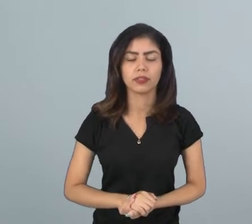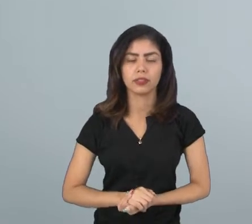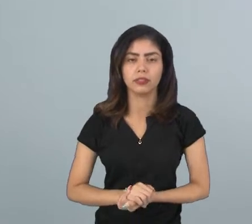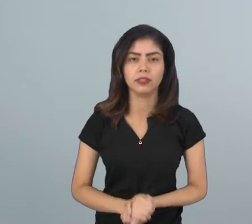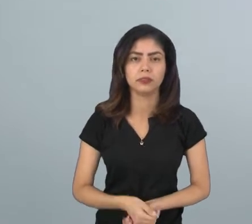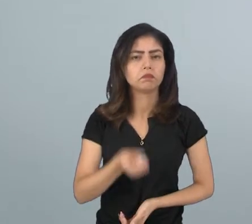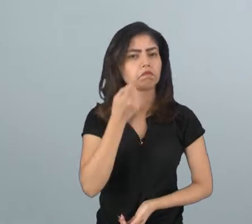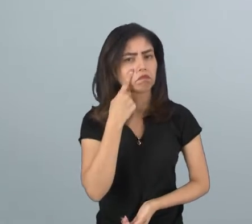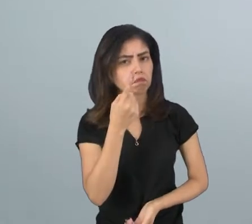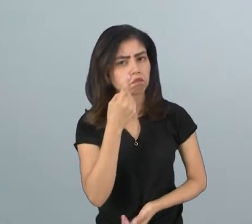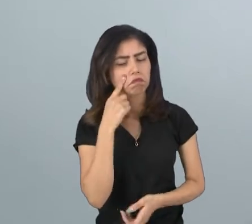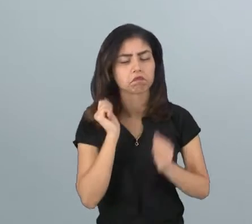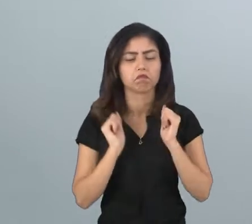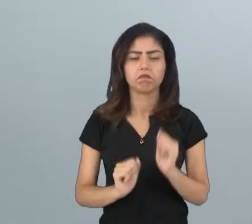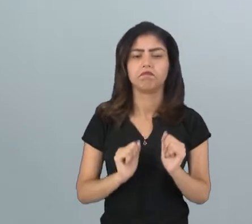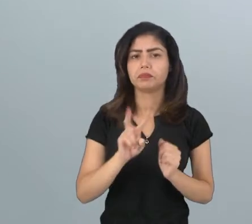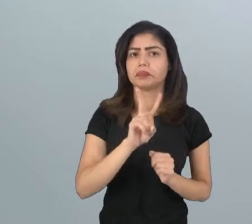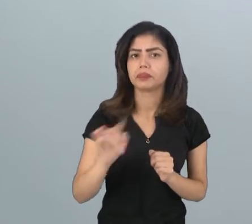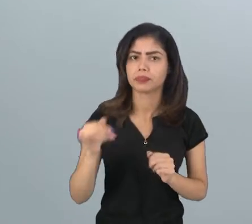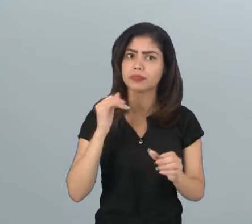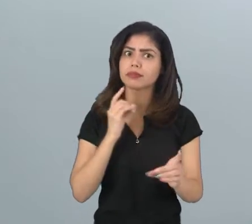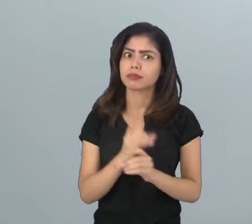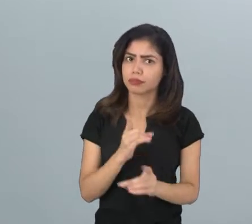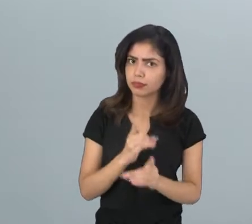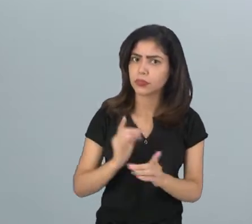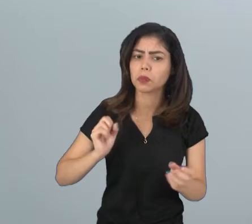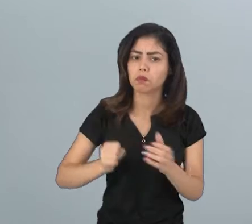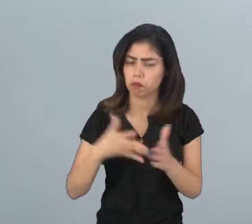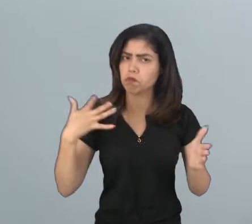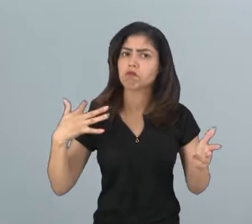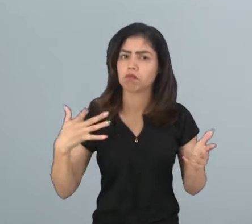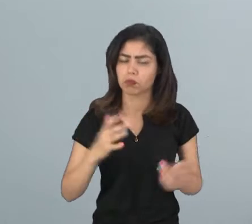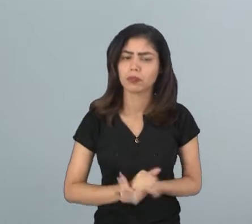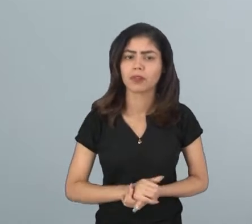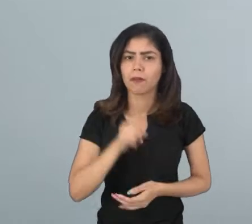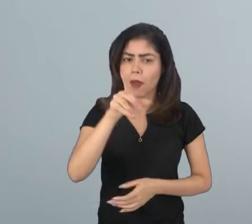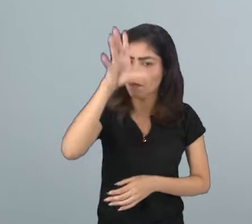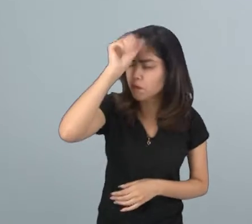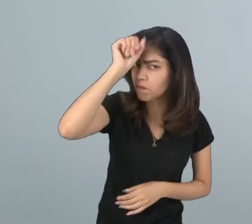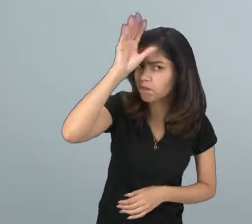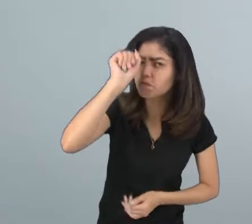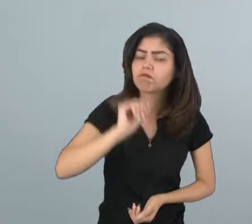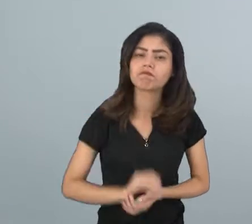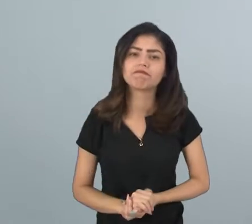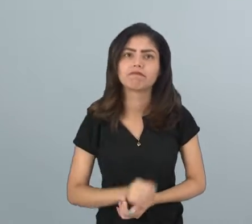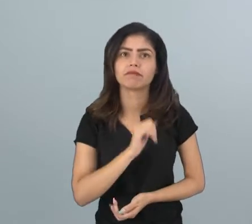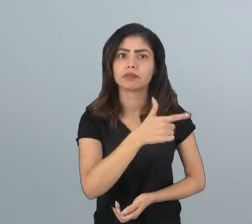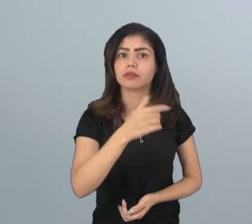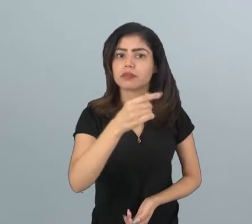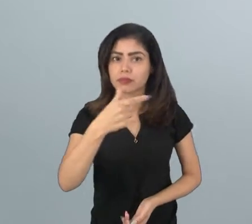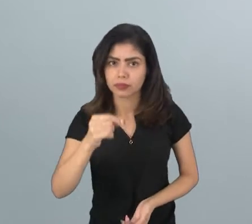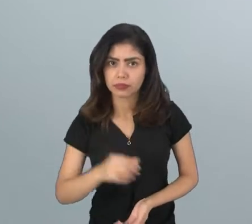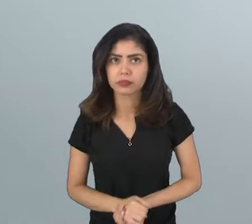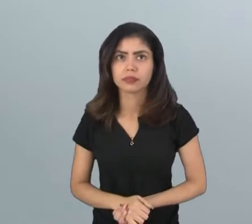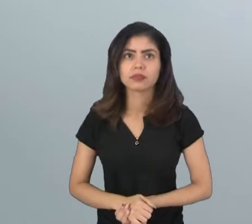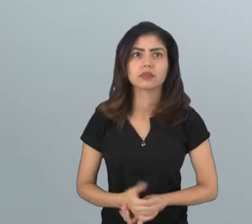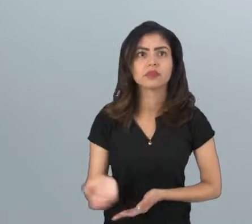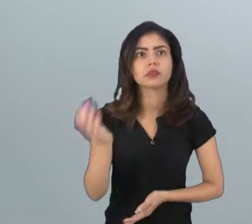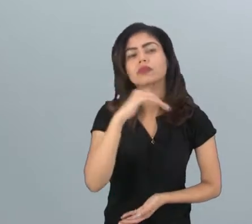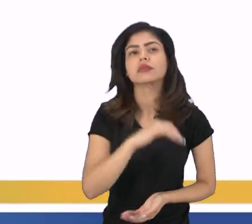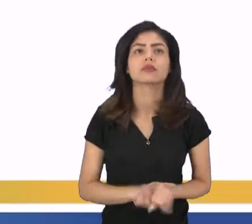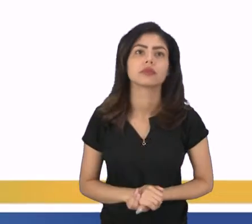Um assunto interessante que você vai se identificar com muita coisa que você aprendeu em 2020. Vamos lá